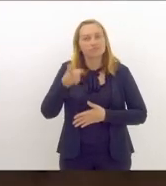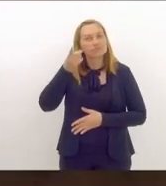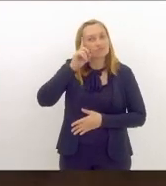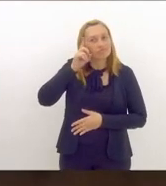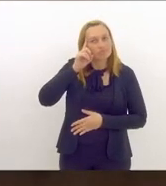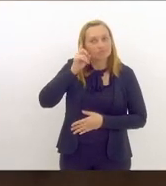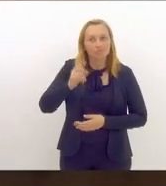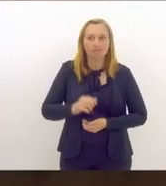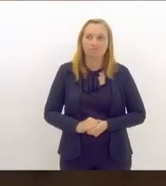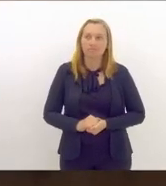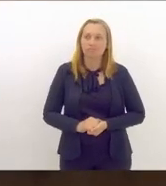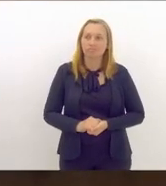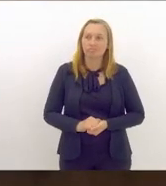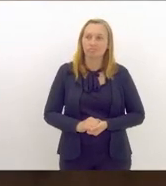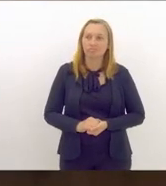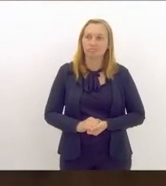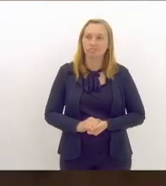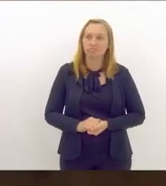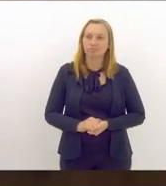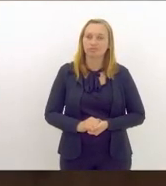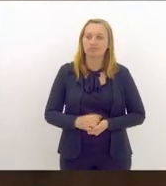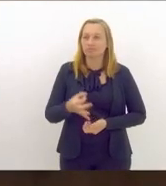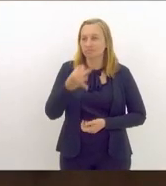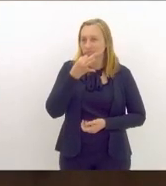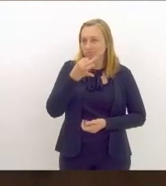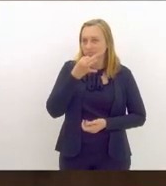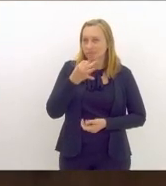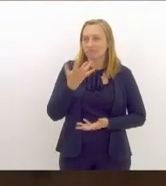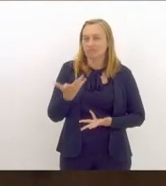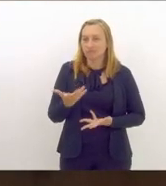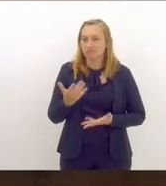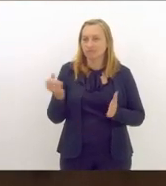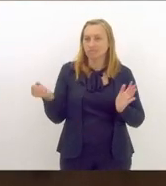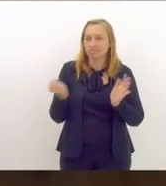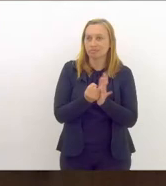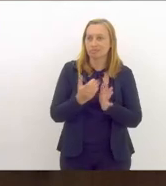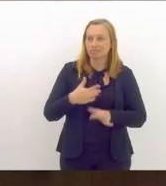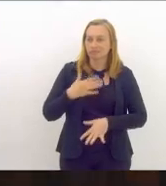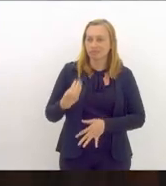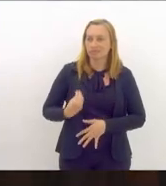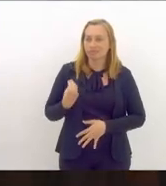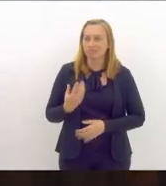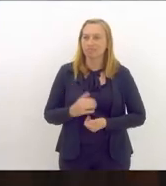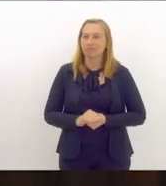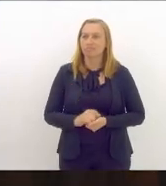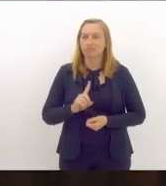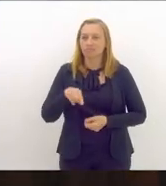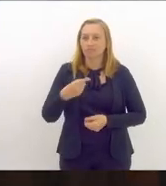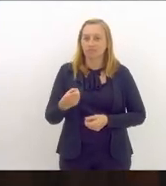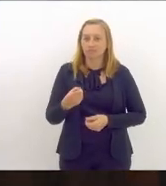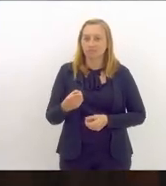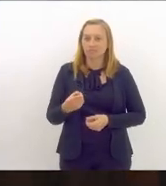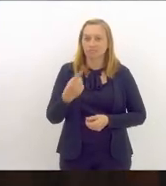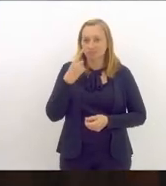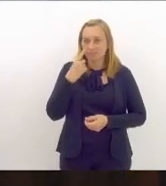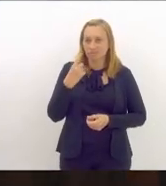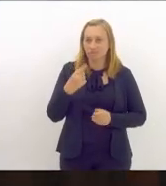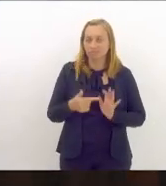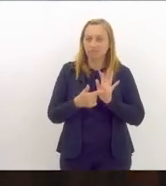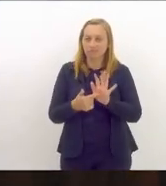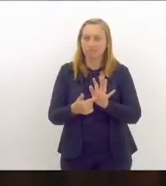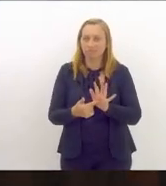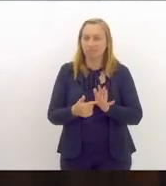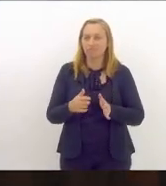dia. E foram depoimentos marcantes. Depois vamos editar para passar, porque foi muito